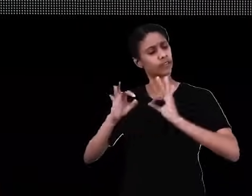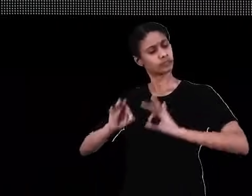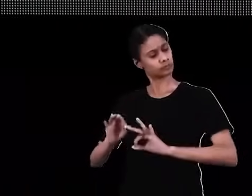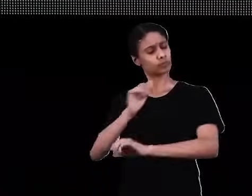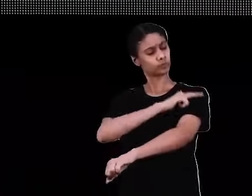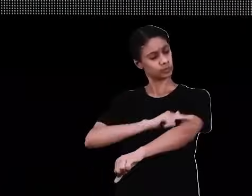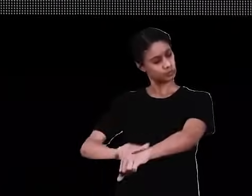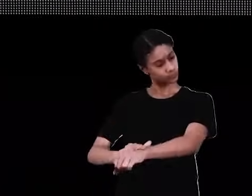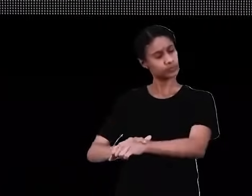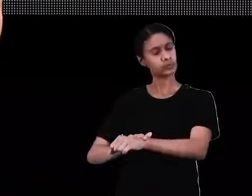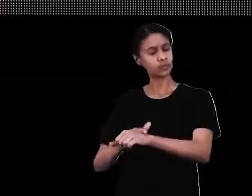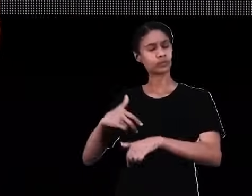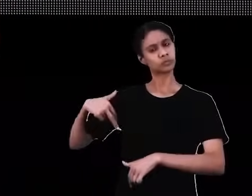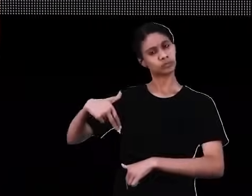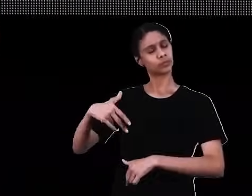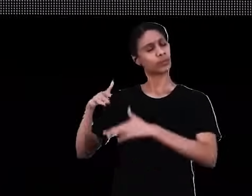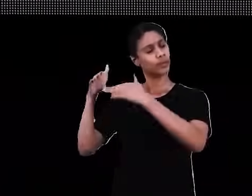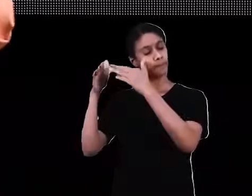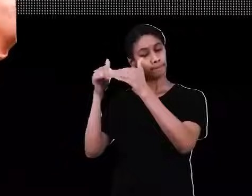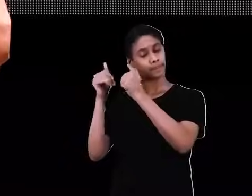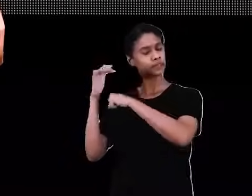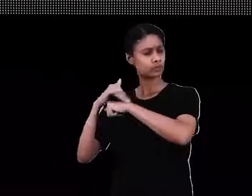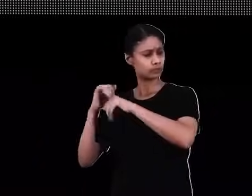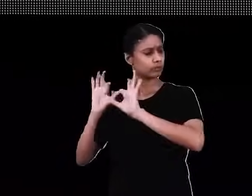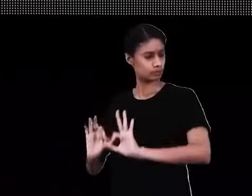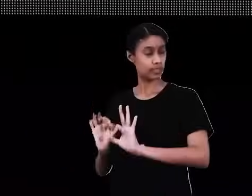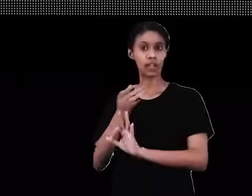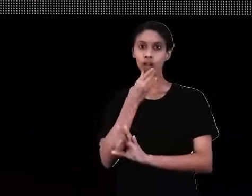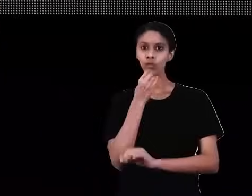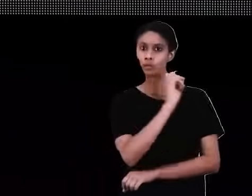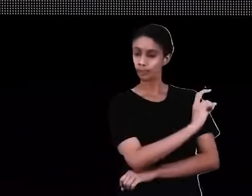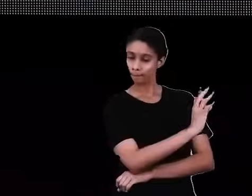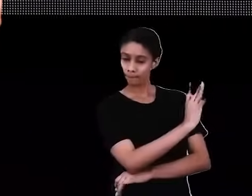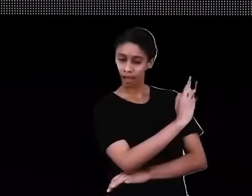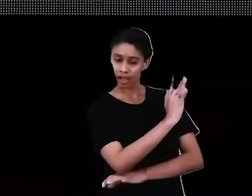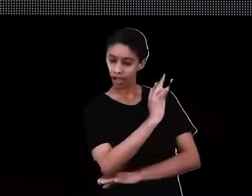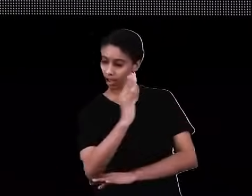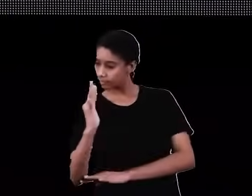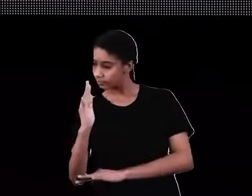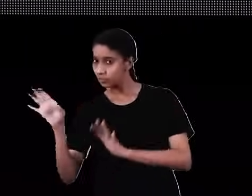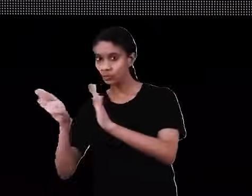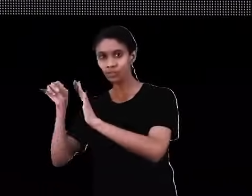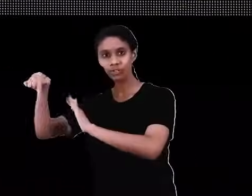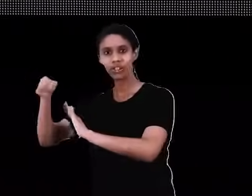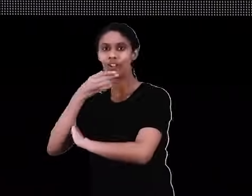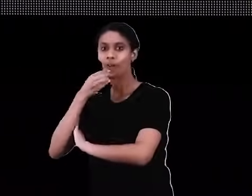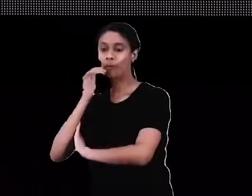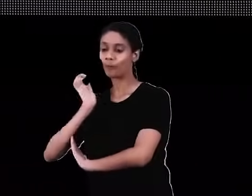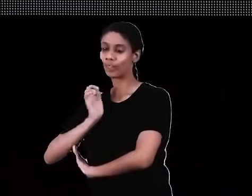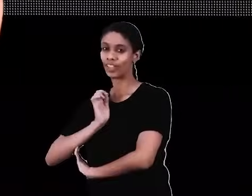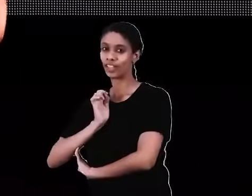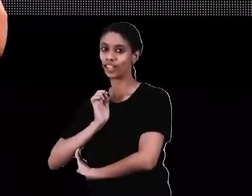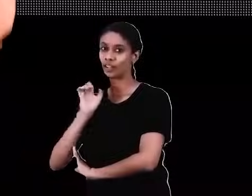civilizada, diplomática e peçam com carinho. Os homens foram, mas quando chegaram lá, Nabal, inconsequente e tolo,